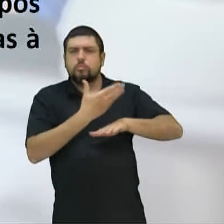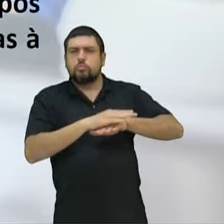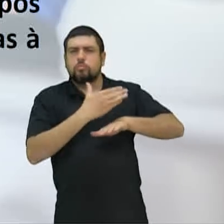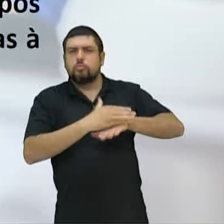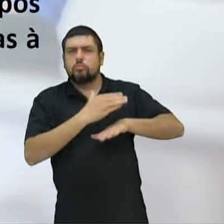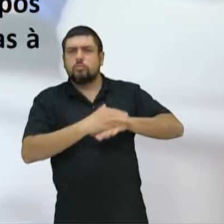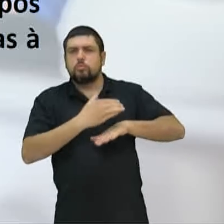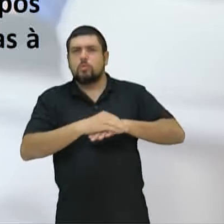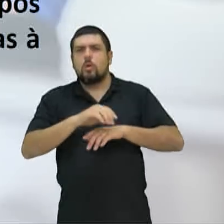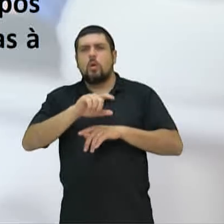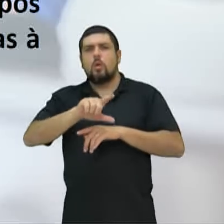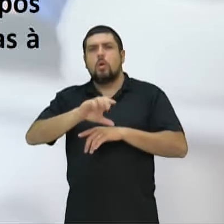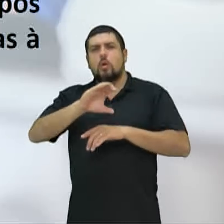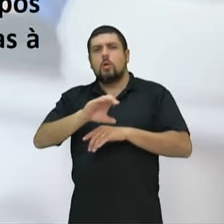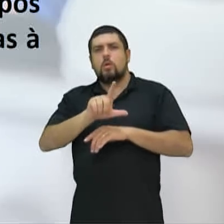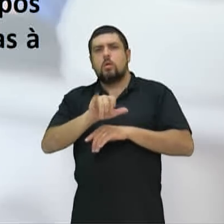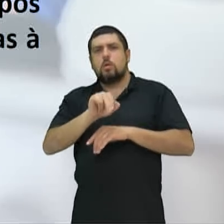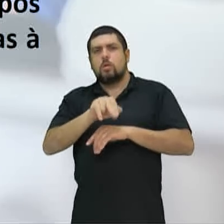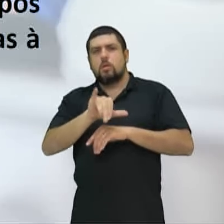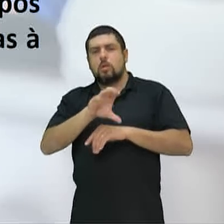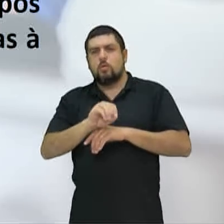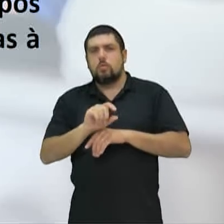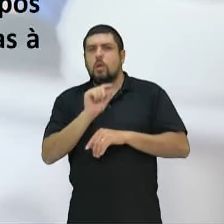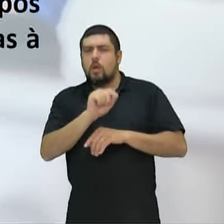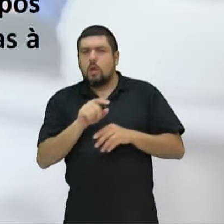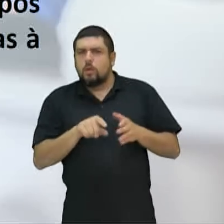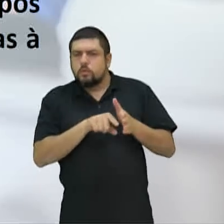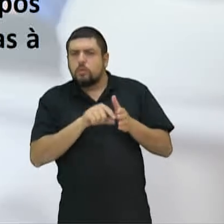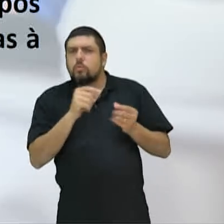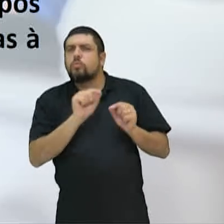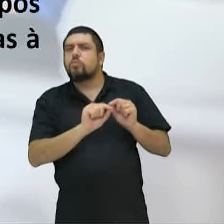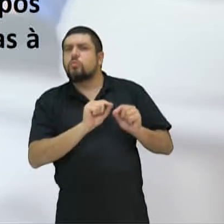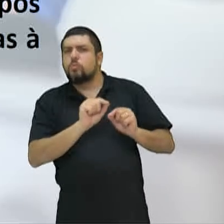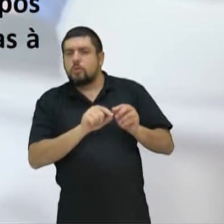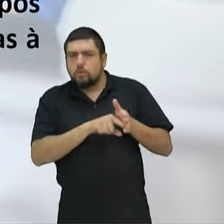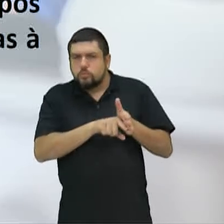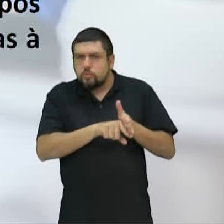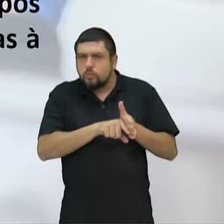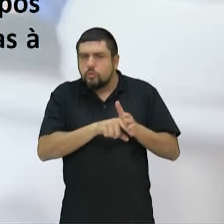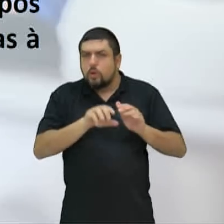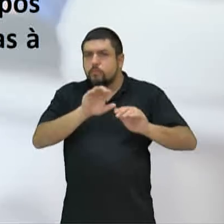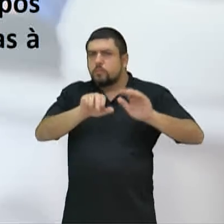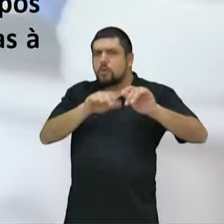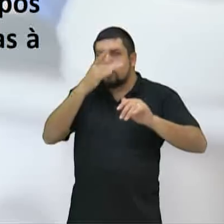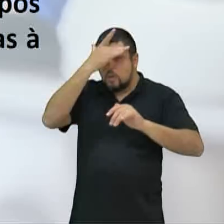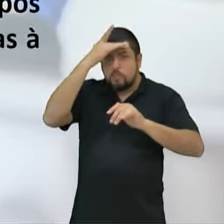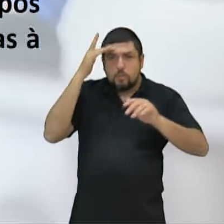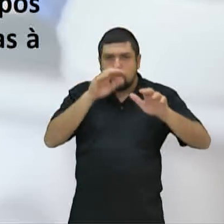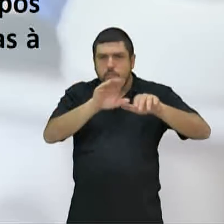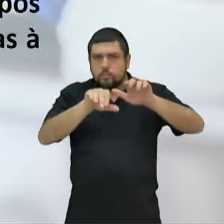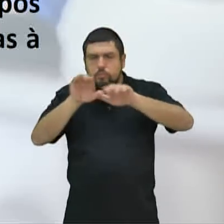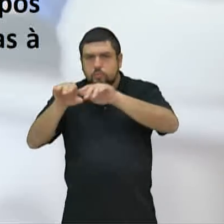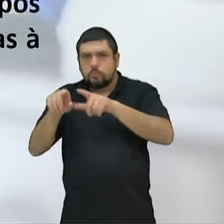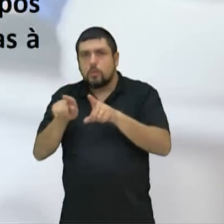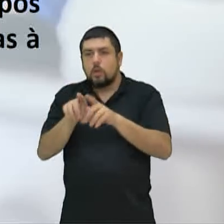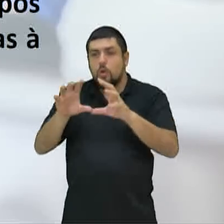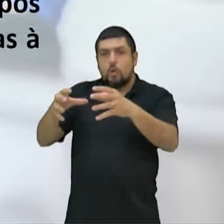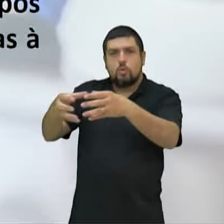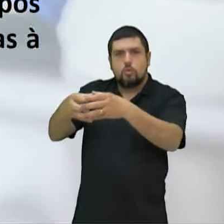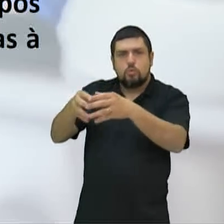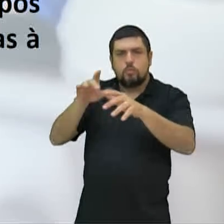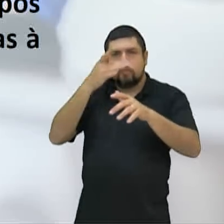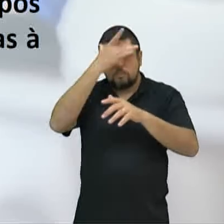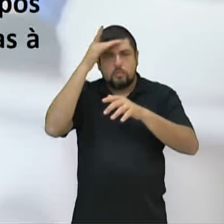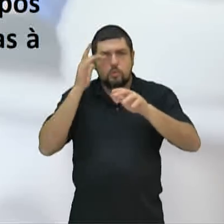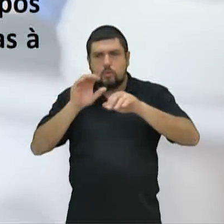estudo de pesquisa que designe prospectivamente participantes humanos ou grupos de seres humanos a uma ou